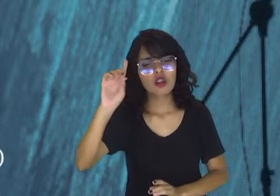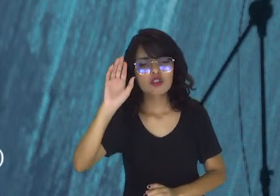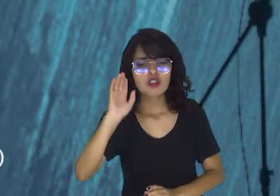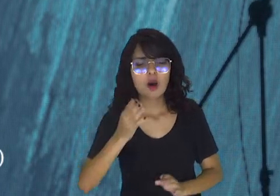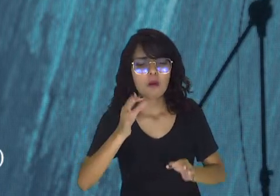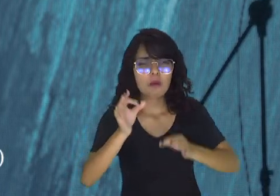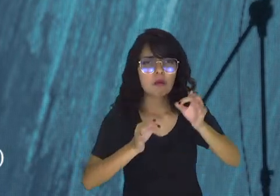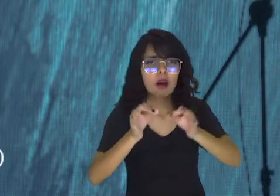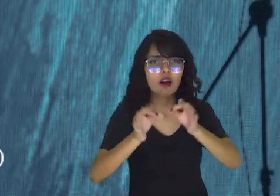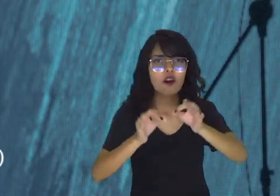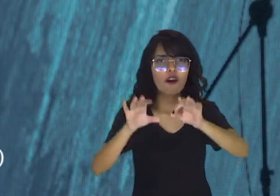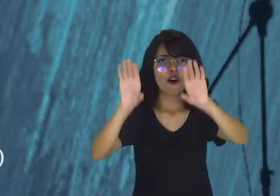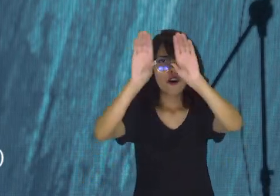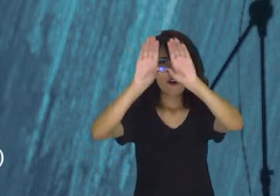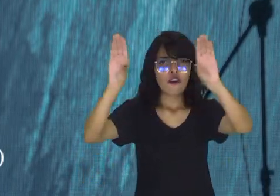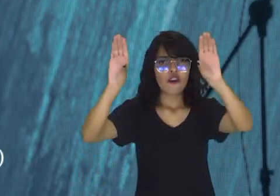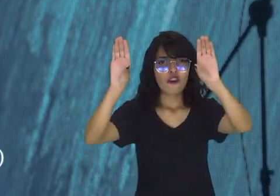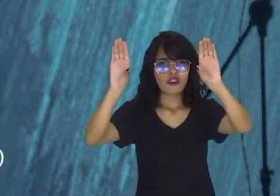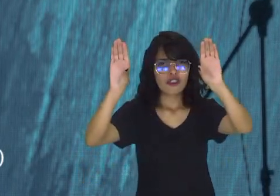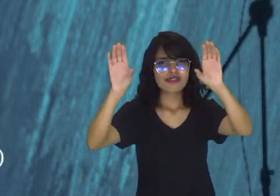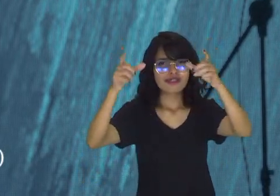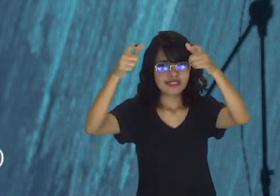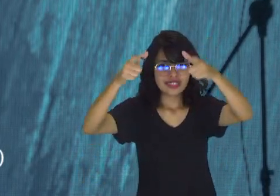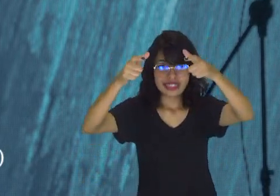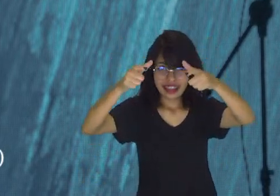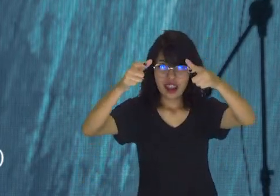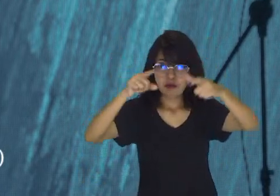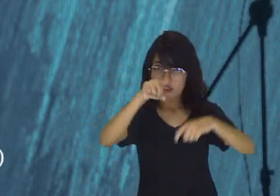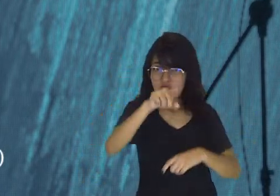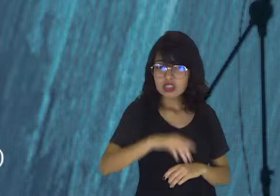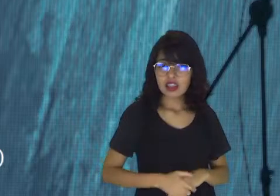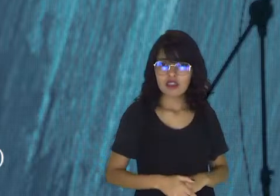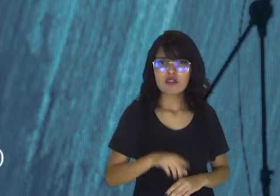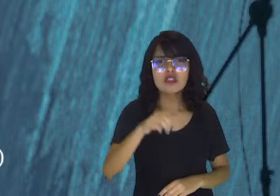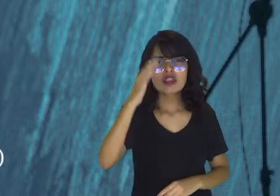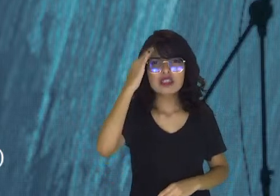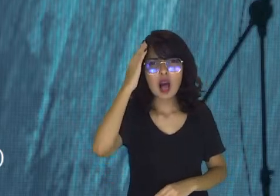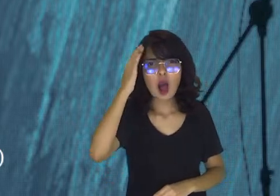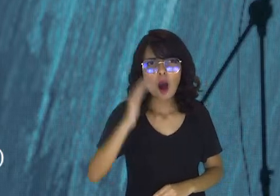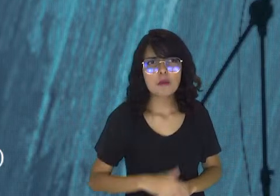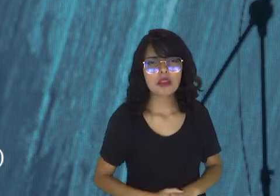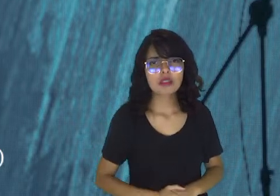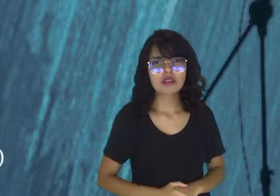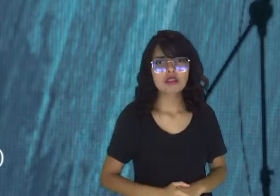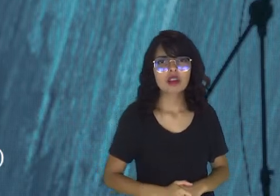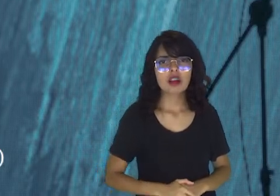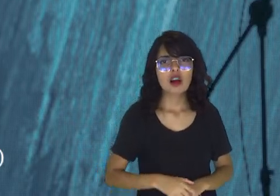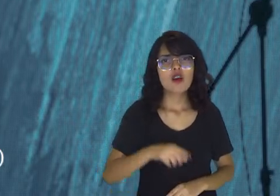está preparada para você? Você sabe, querido, que a cidade que está